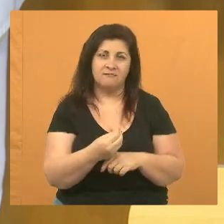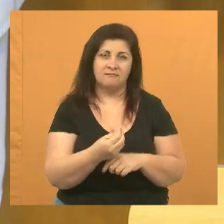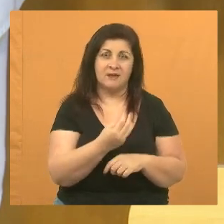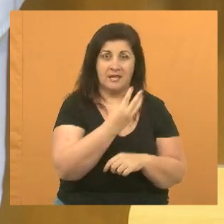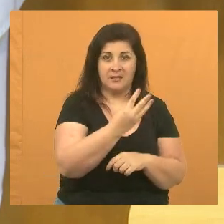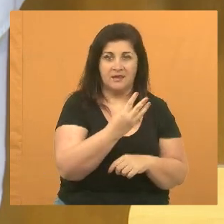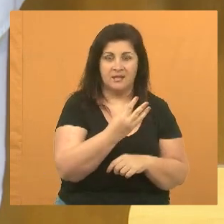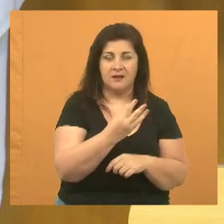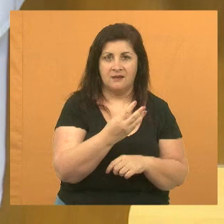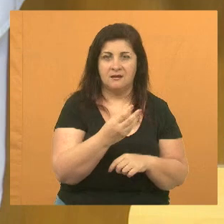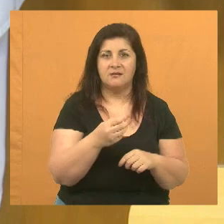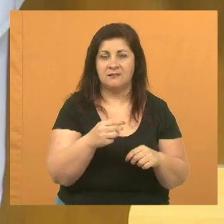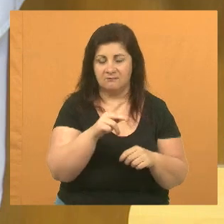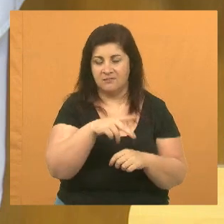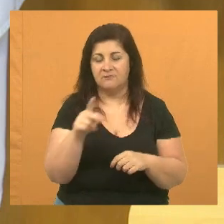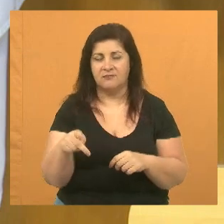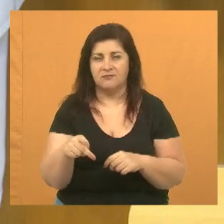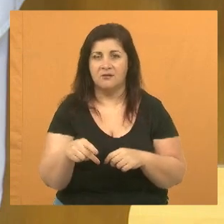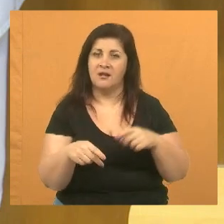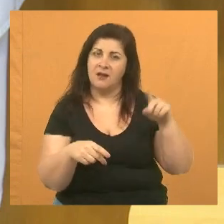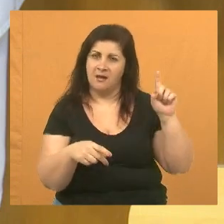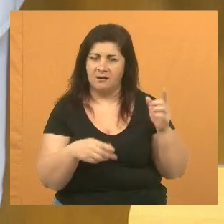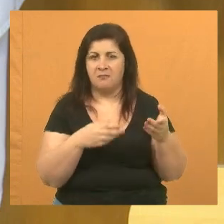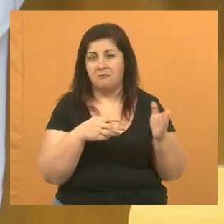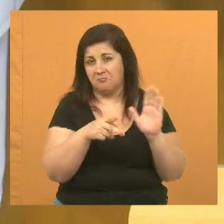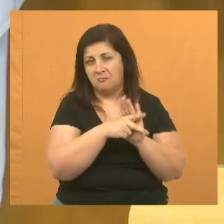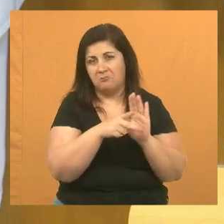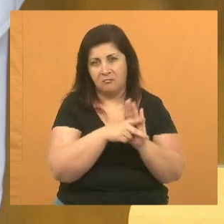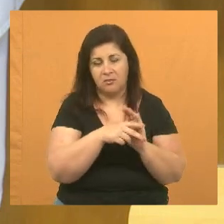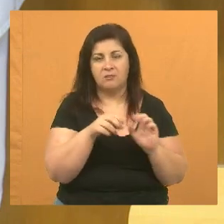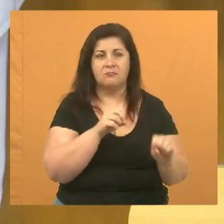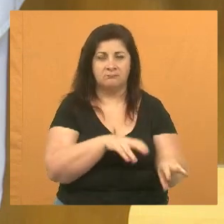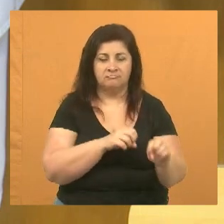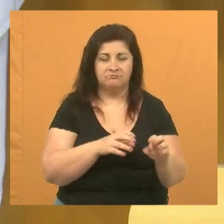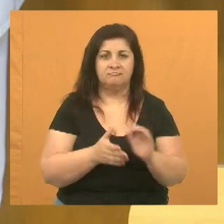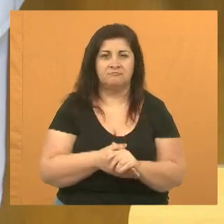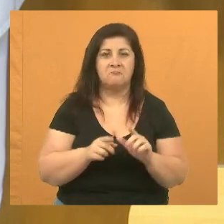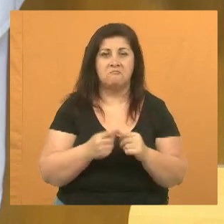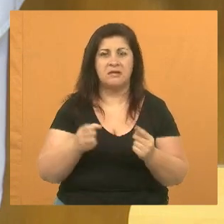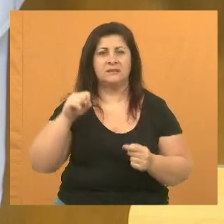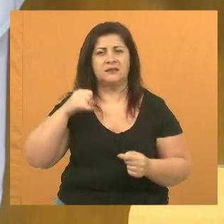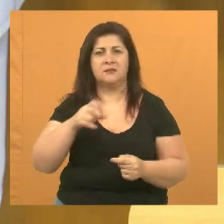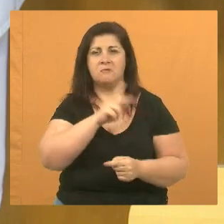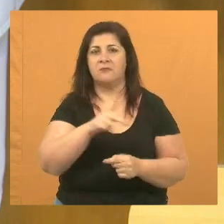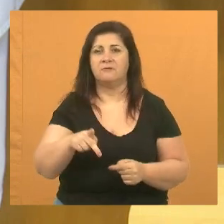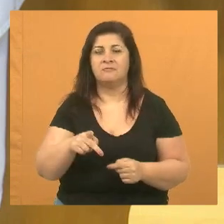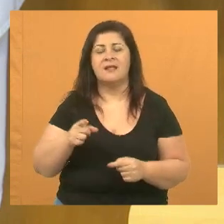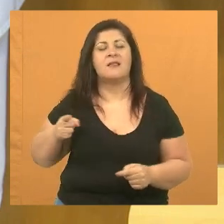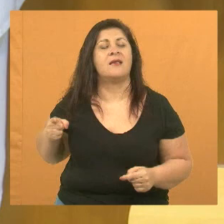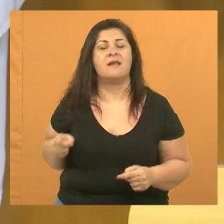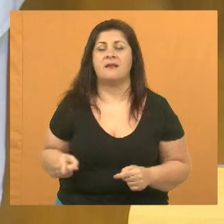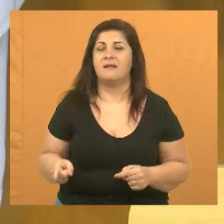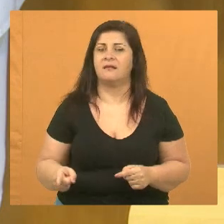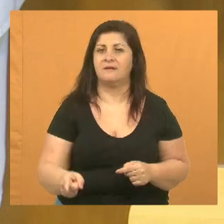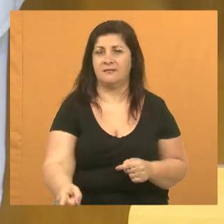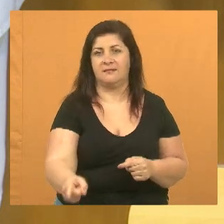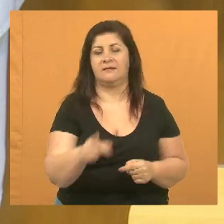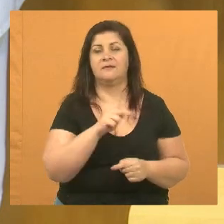Estou na educação. Mas, uma vez professor, eternamente